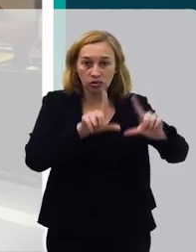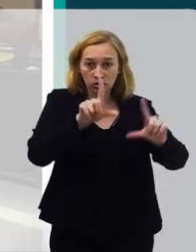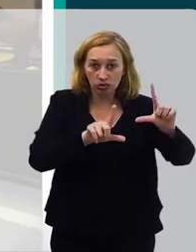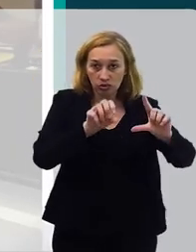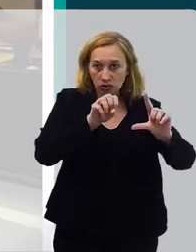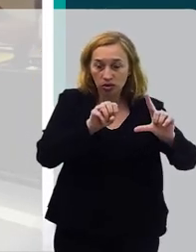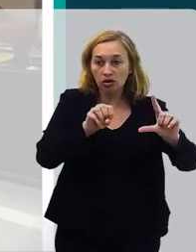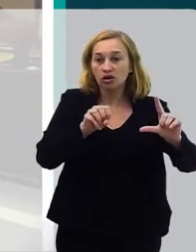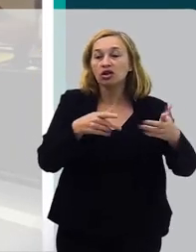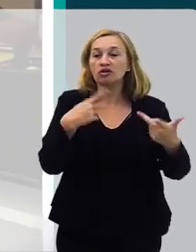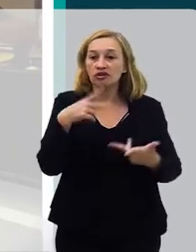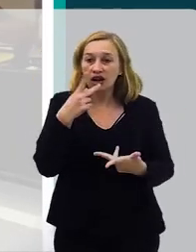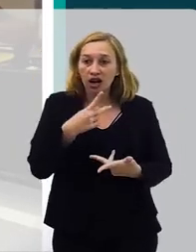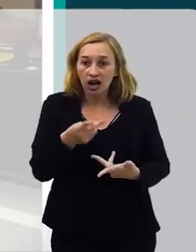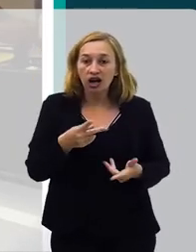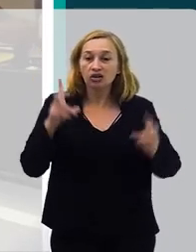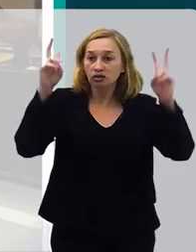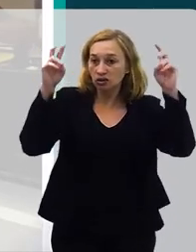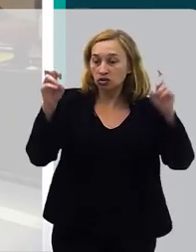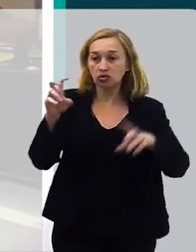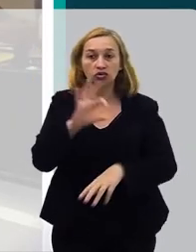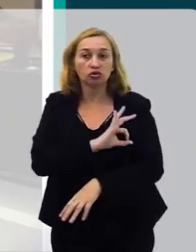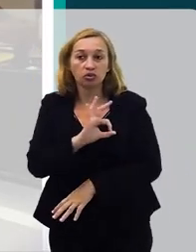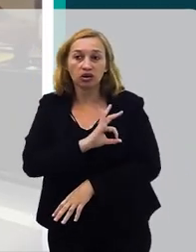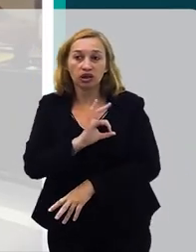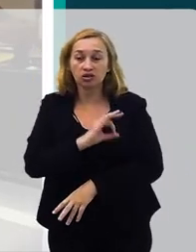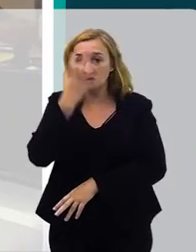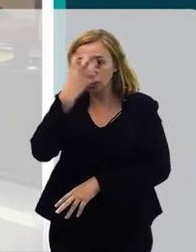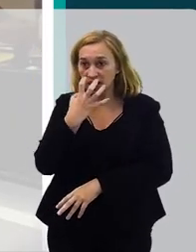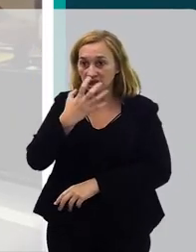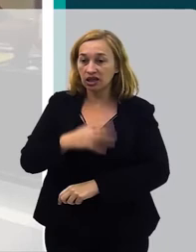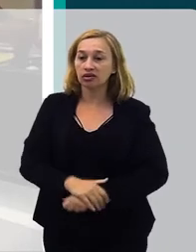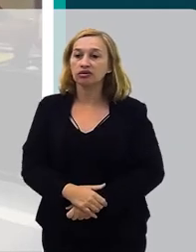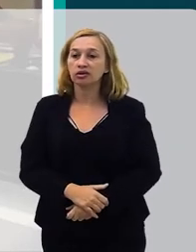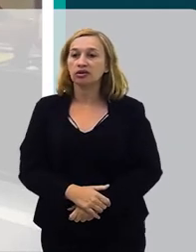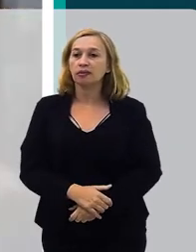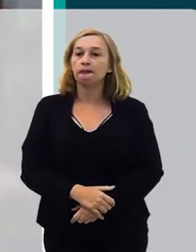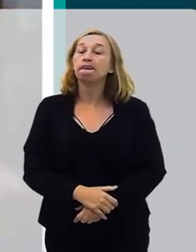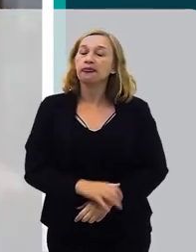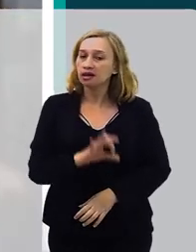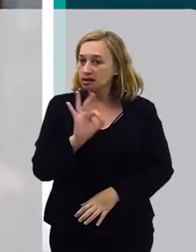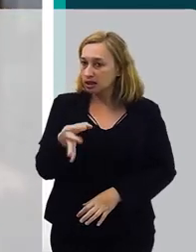emissora ao tratar um caso de polícia com seriedade.